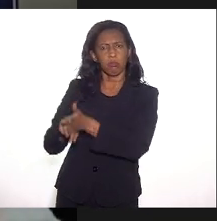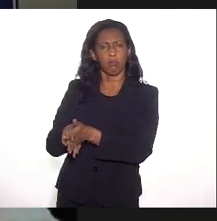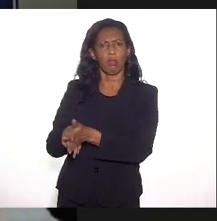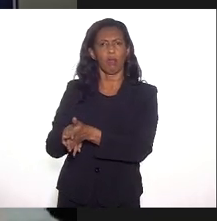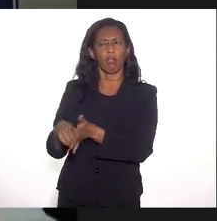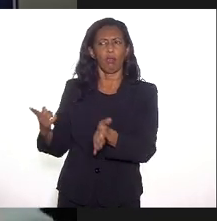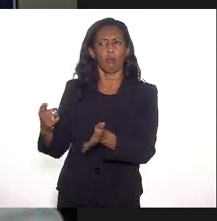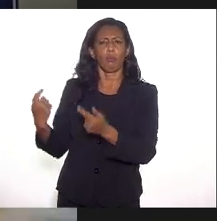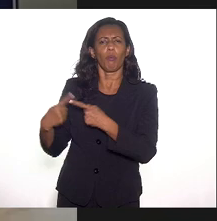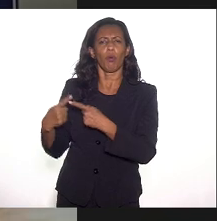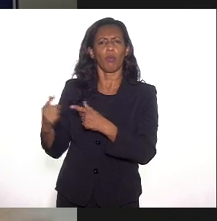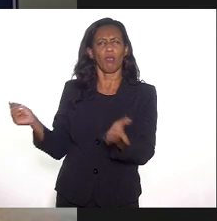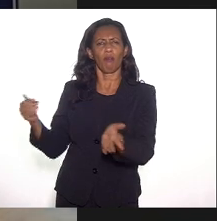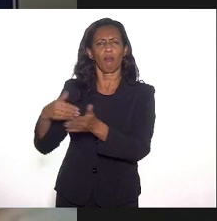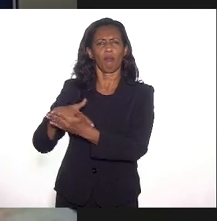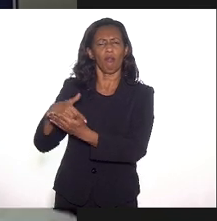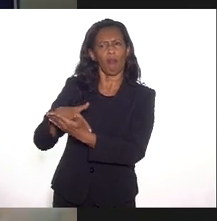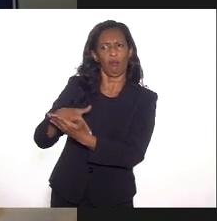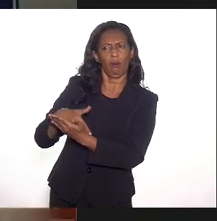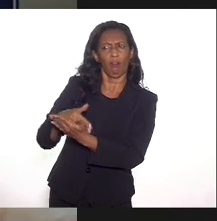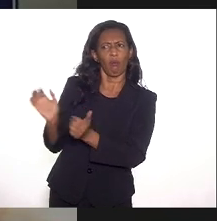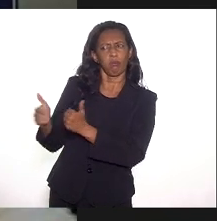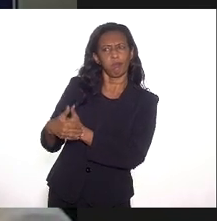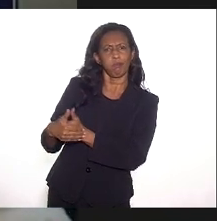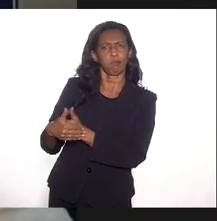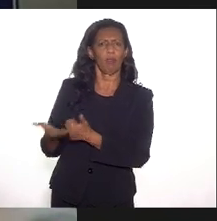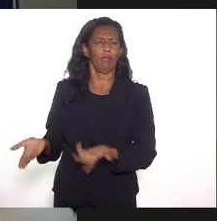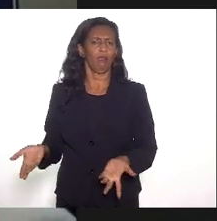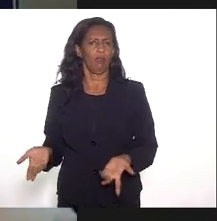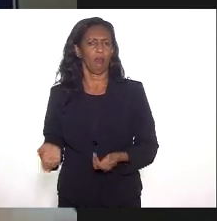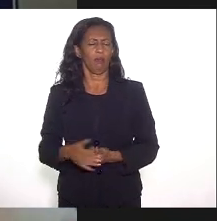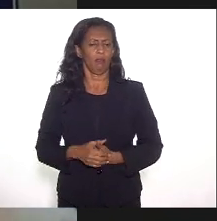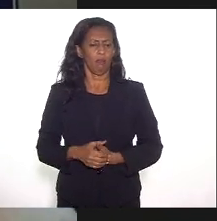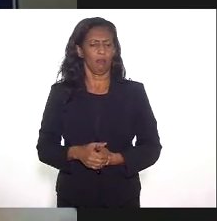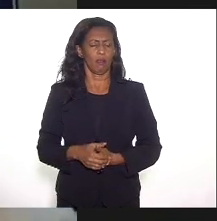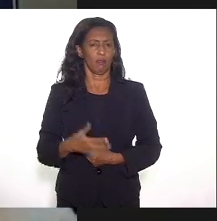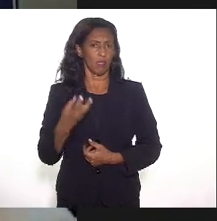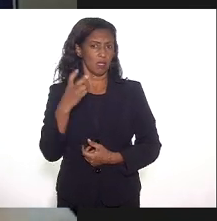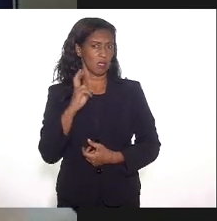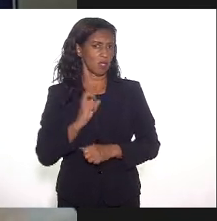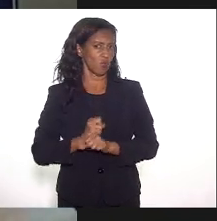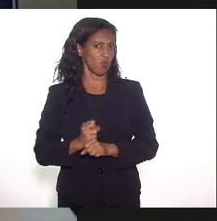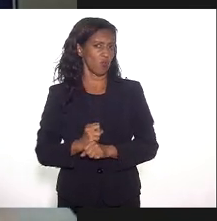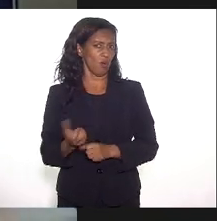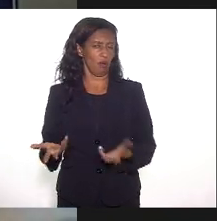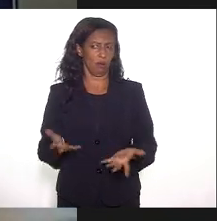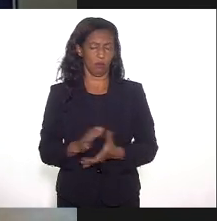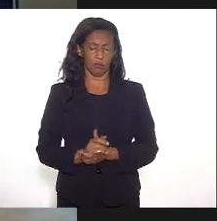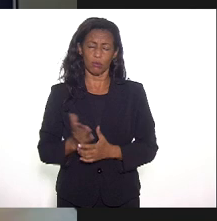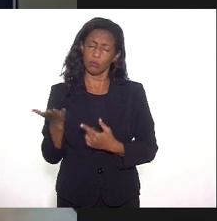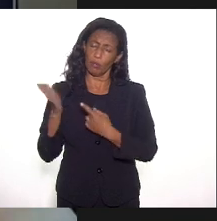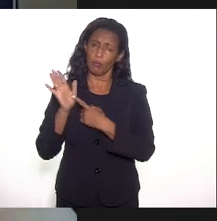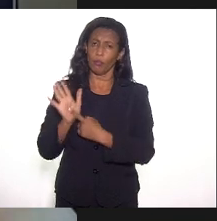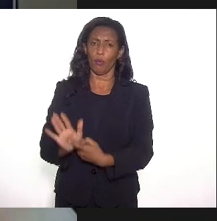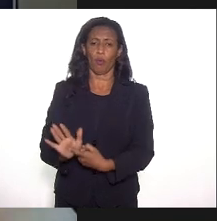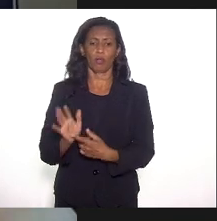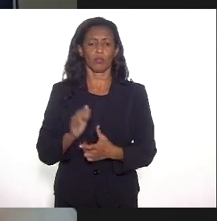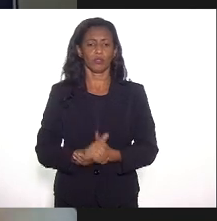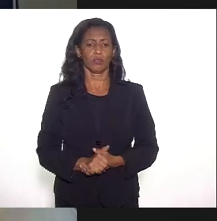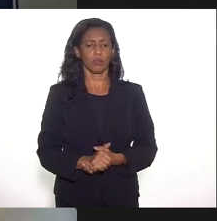tenham que ser colocadas por sigilo e aí em pleno 5 anos. Isso é absurdo, isso demonstra